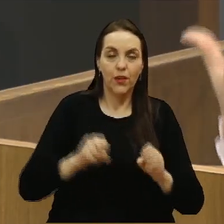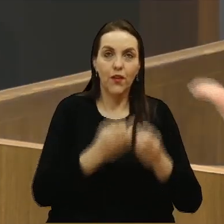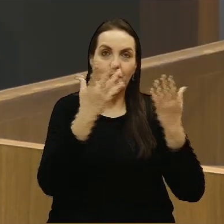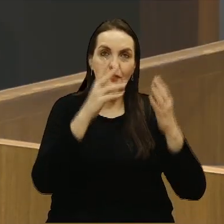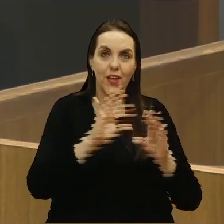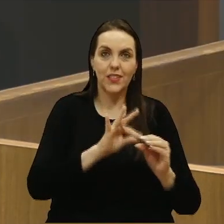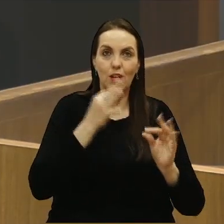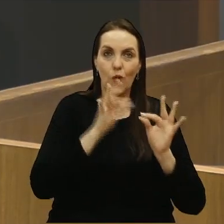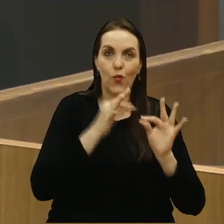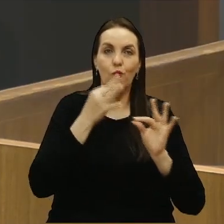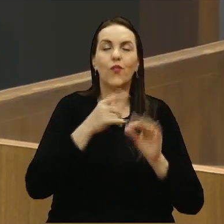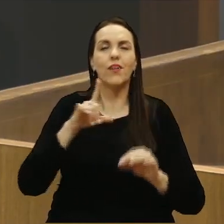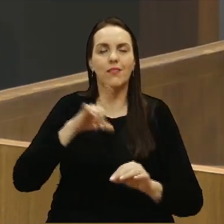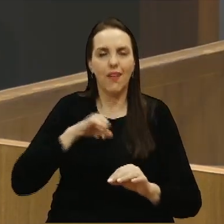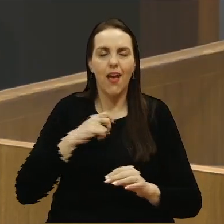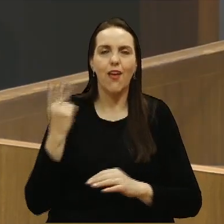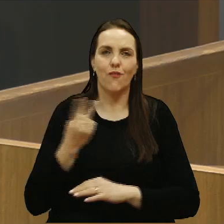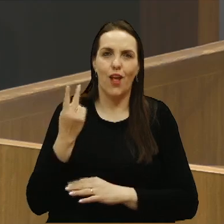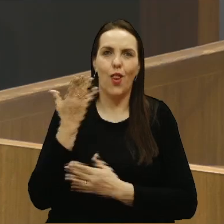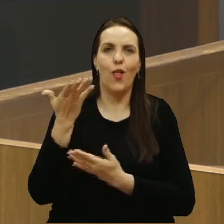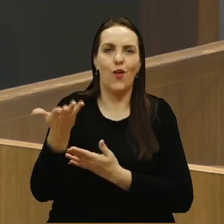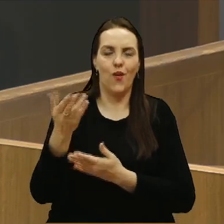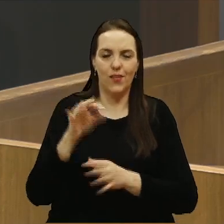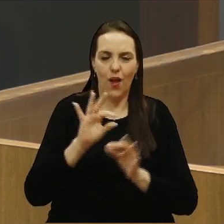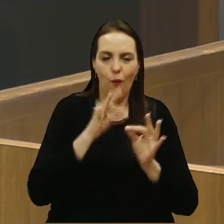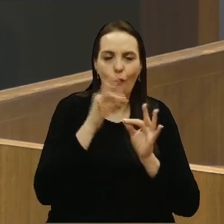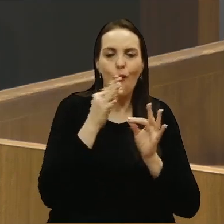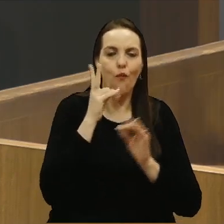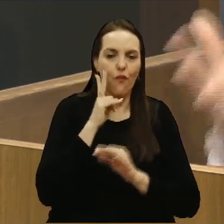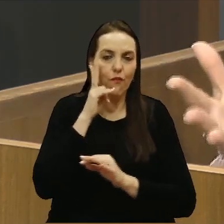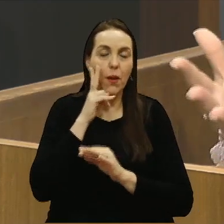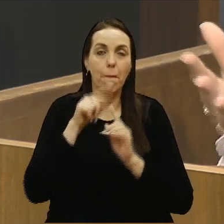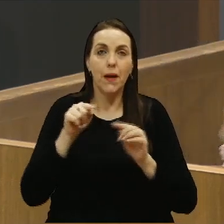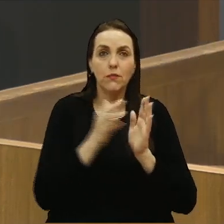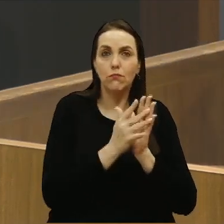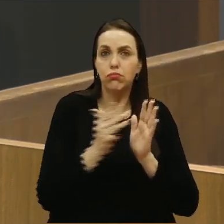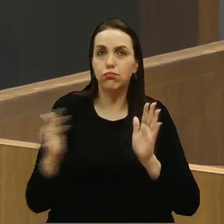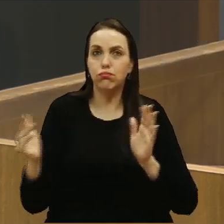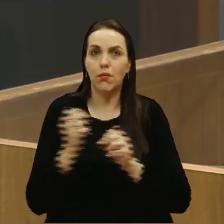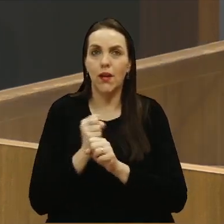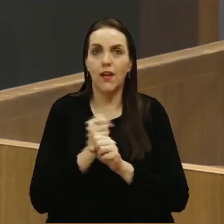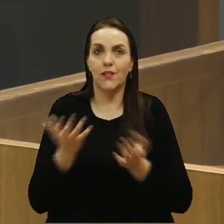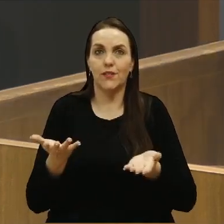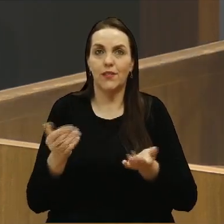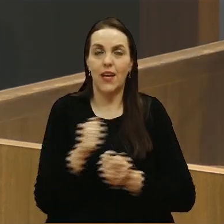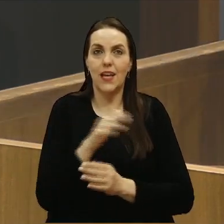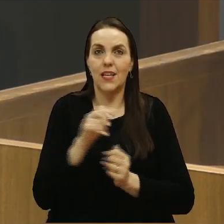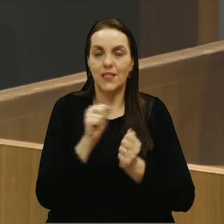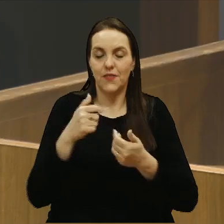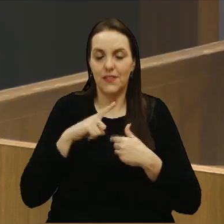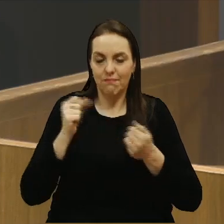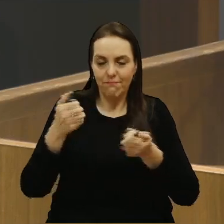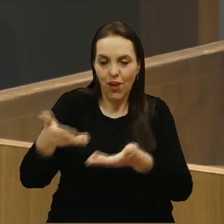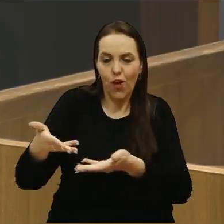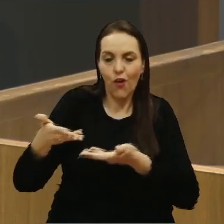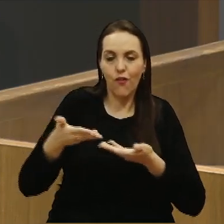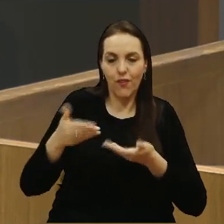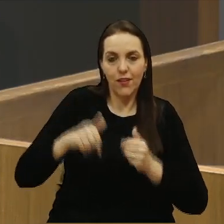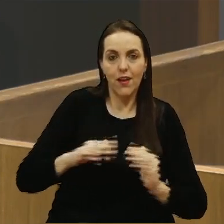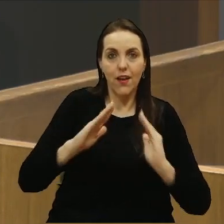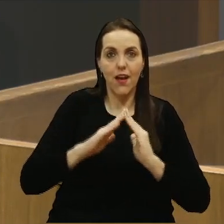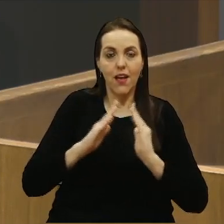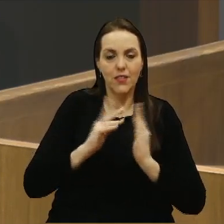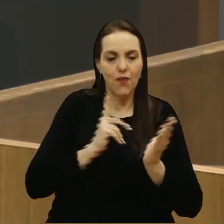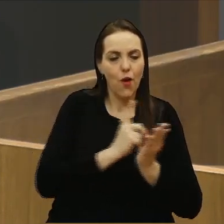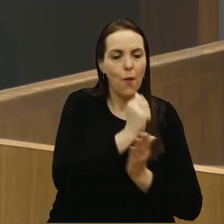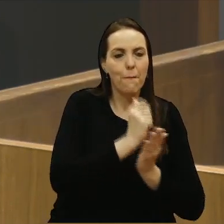uma valorização da uva, do vinho, mas durante o ano todo, às vezes a gente recebe um convidado na nossa casa e a gente vai comprar